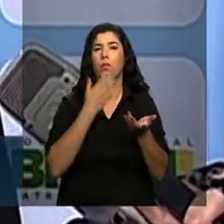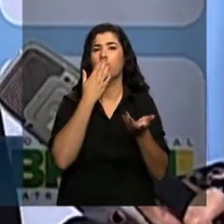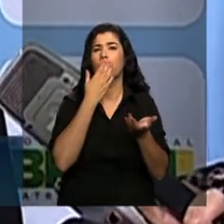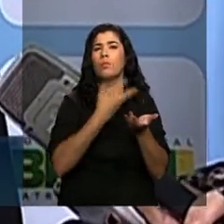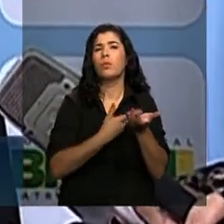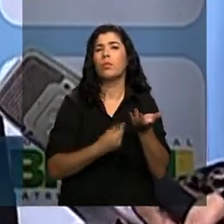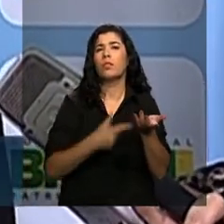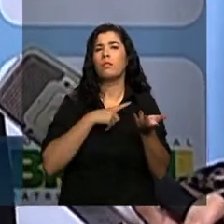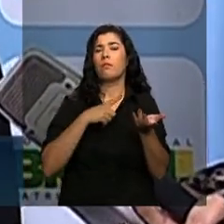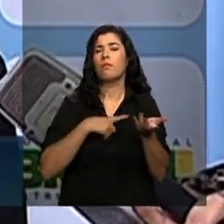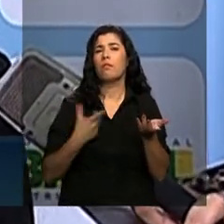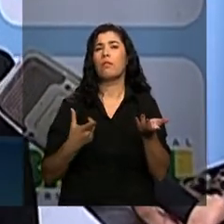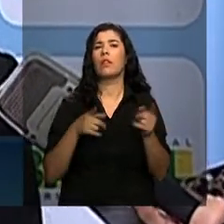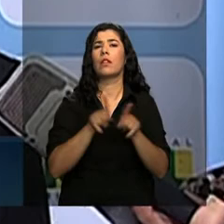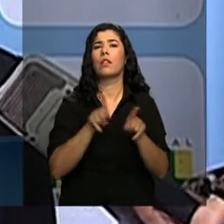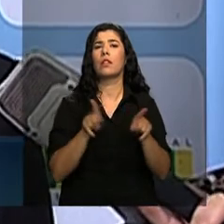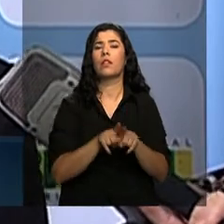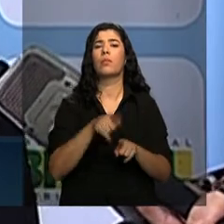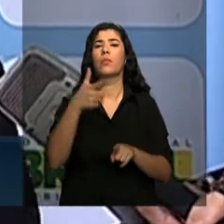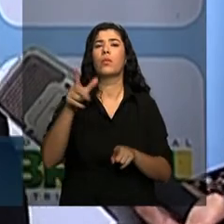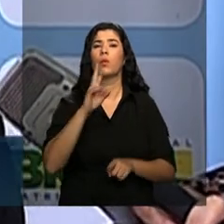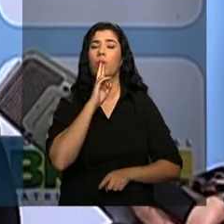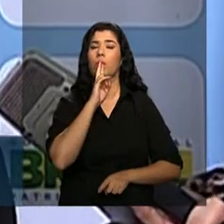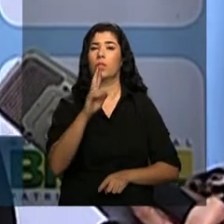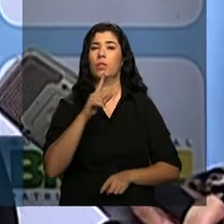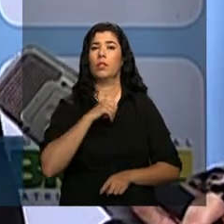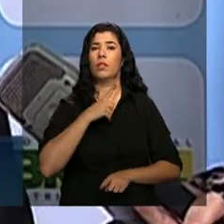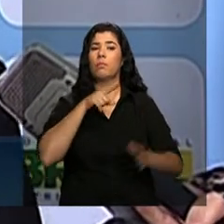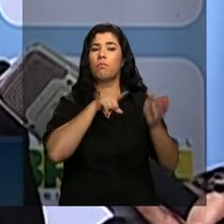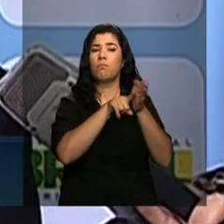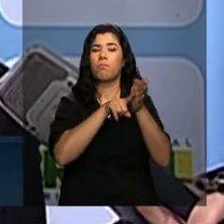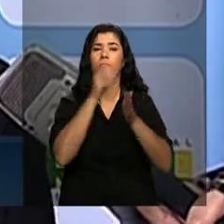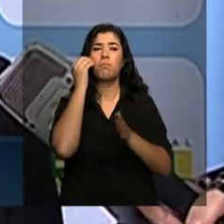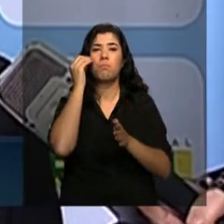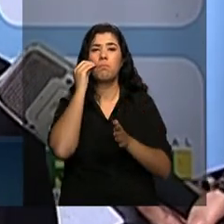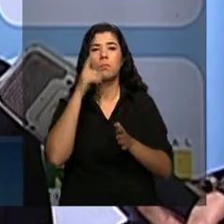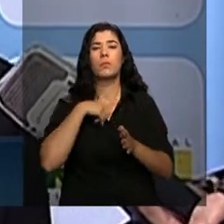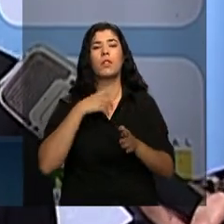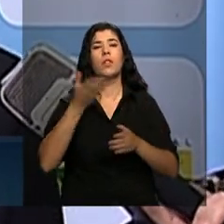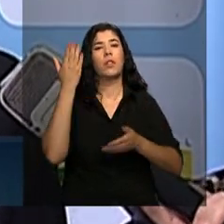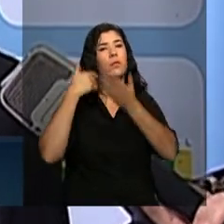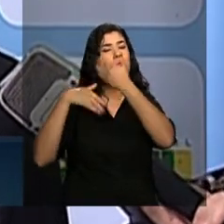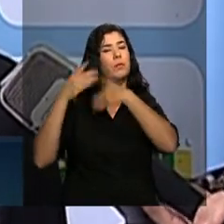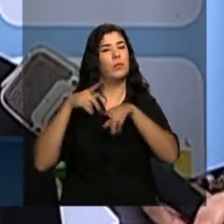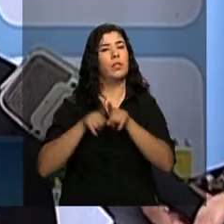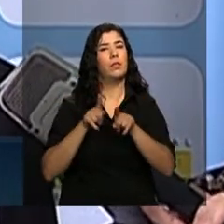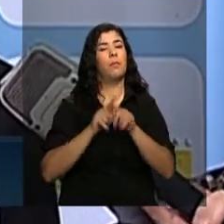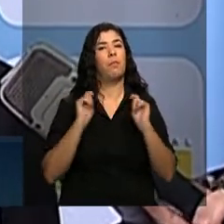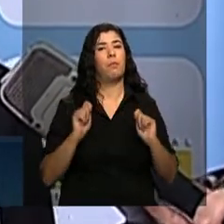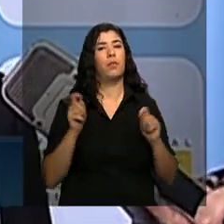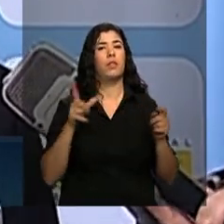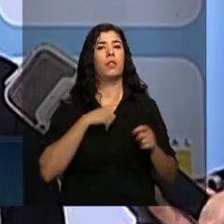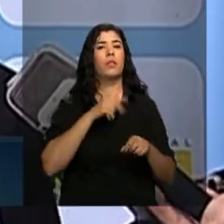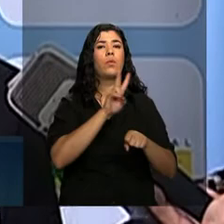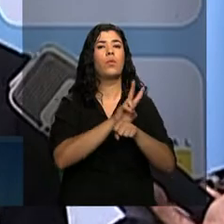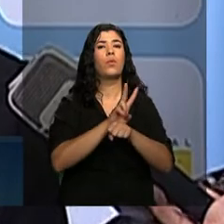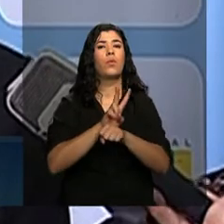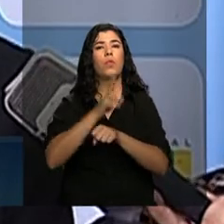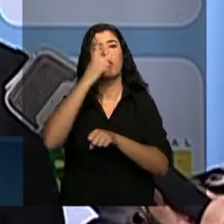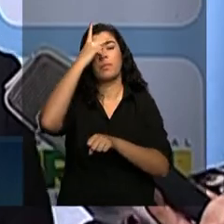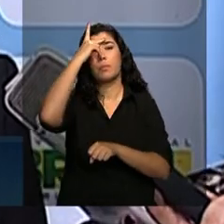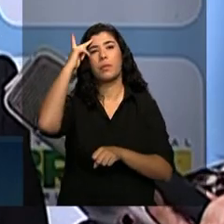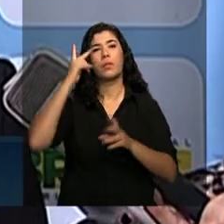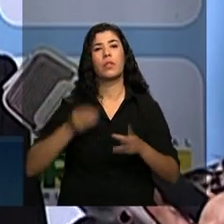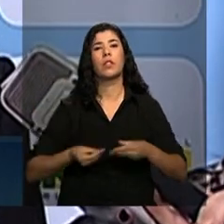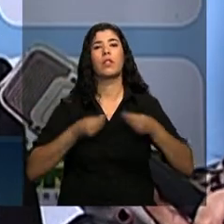disponibilizado, quais foram os resultados dos testes que foram feitos nesse exame. Nós podemos ter controle de quem forneceu sangue